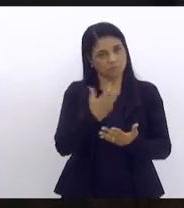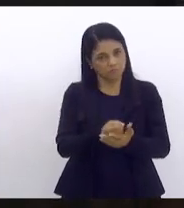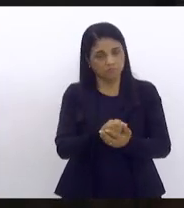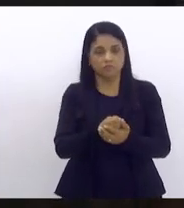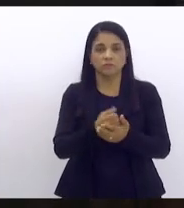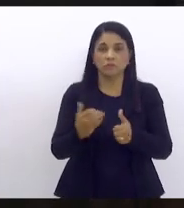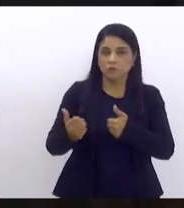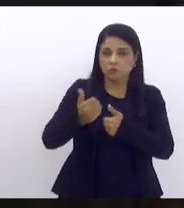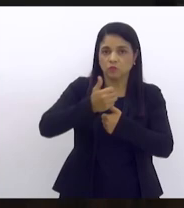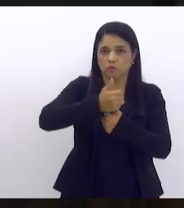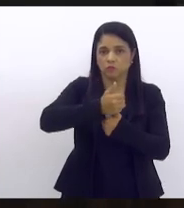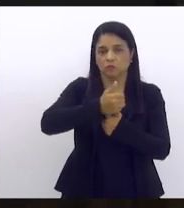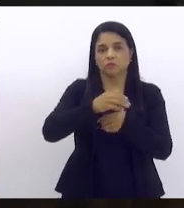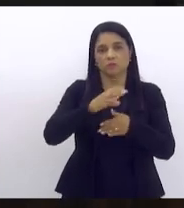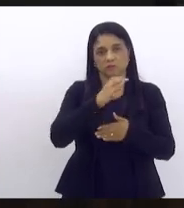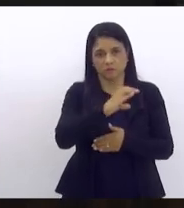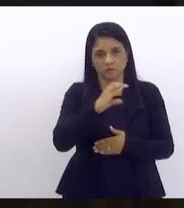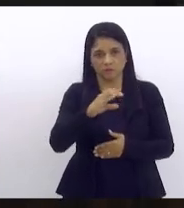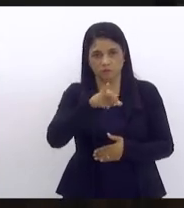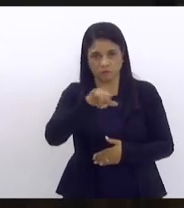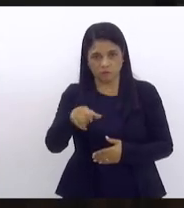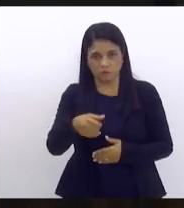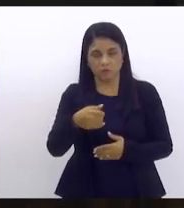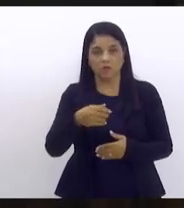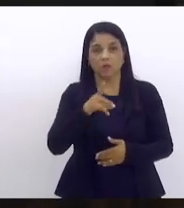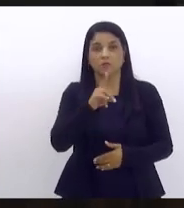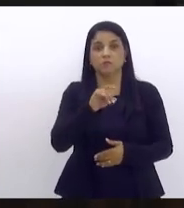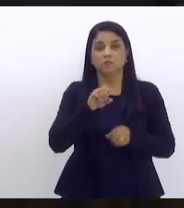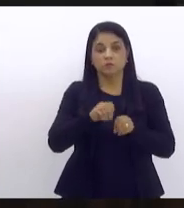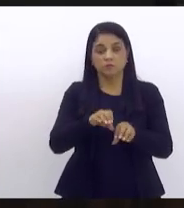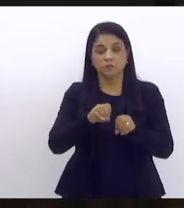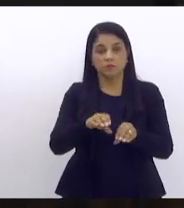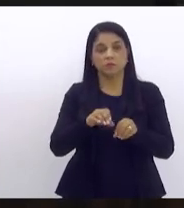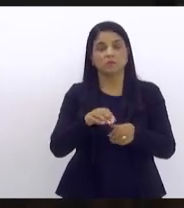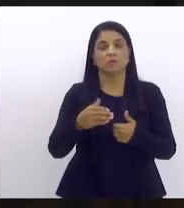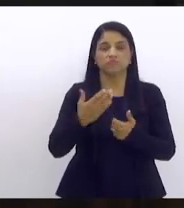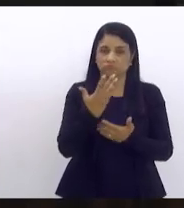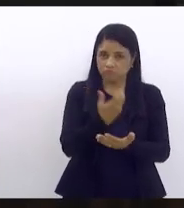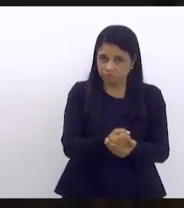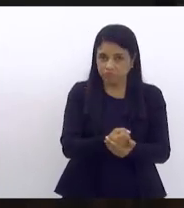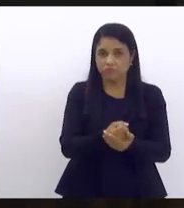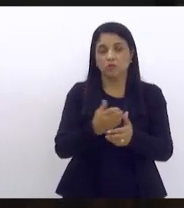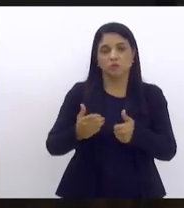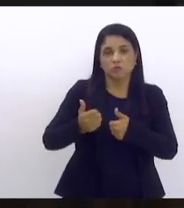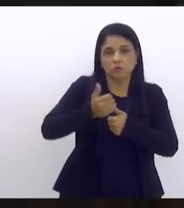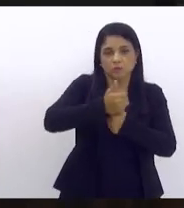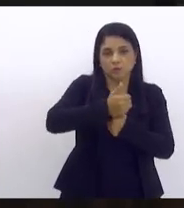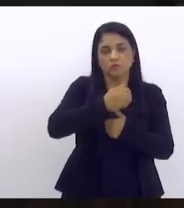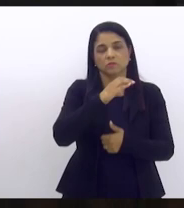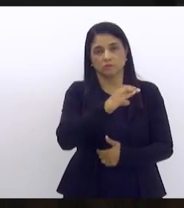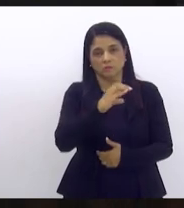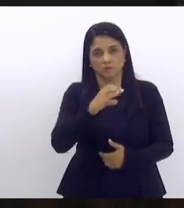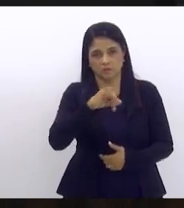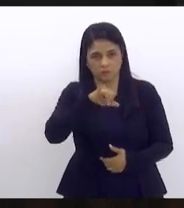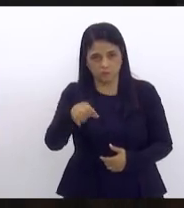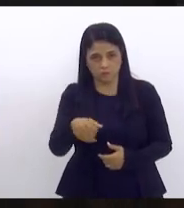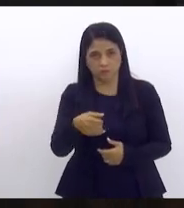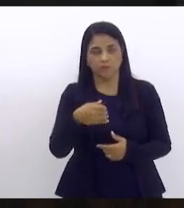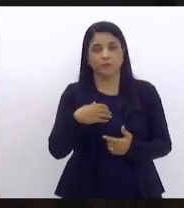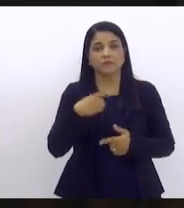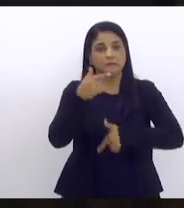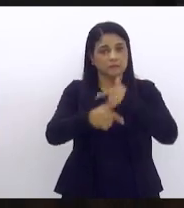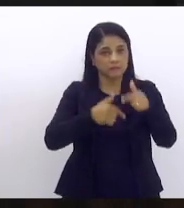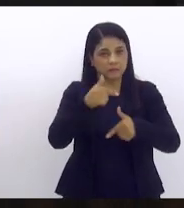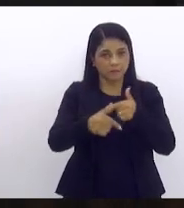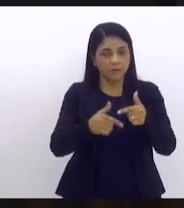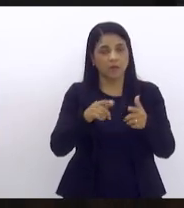com substitutivo da CCJ, de educação, favorável com substitutivo da CCJ, de